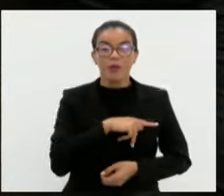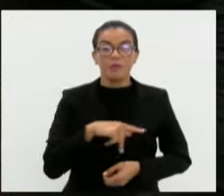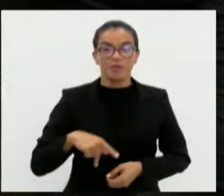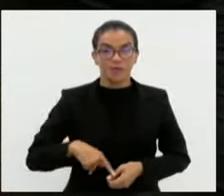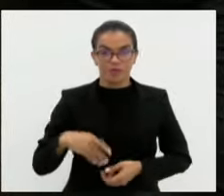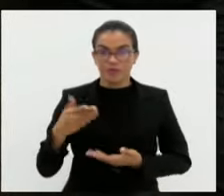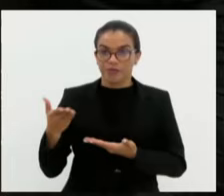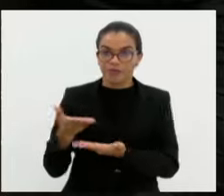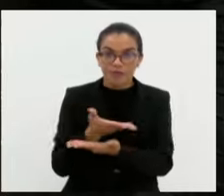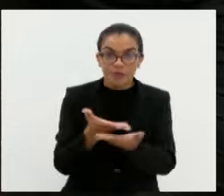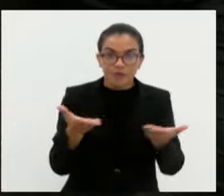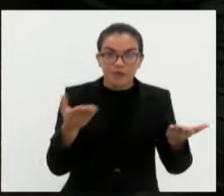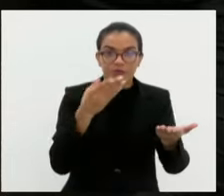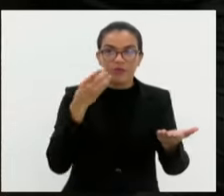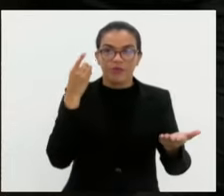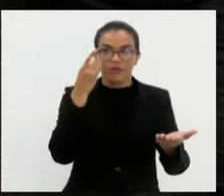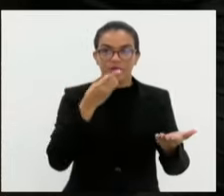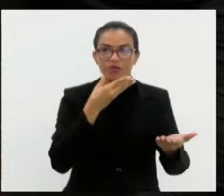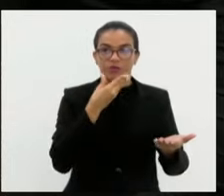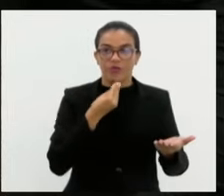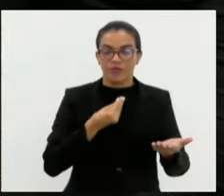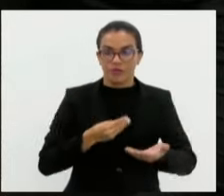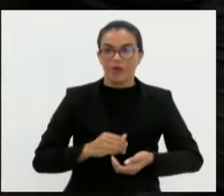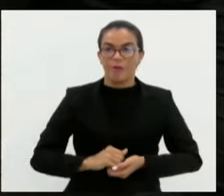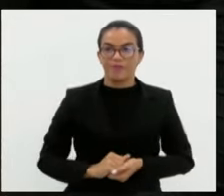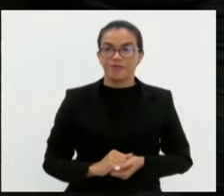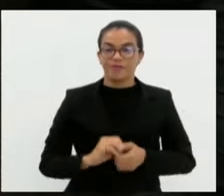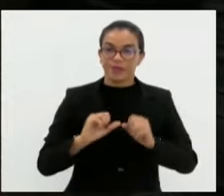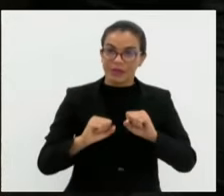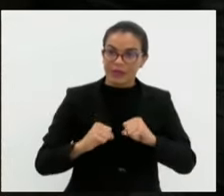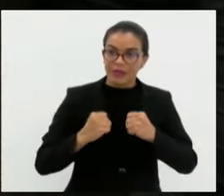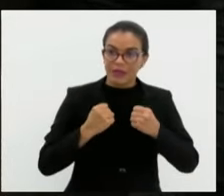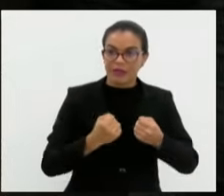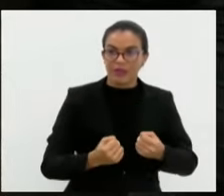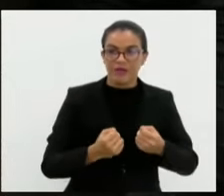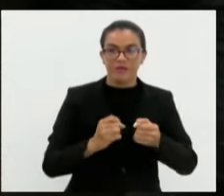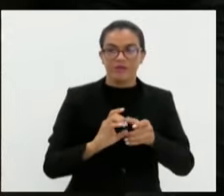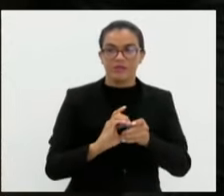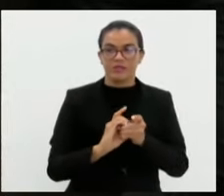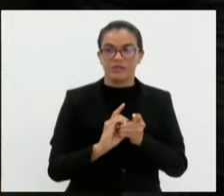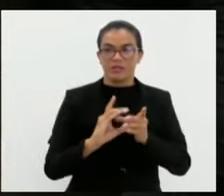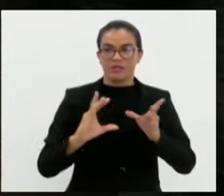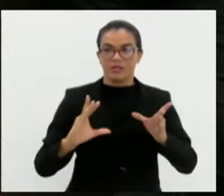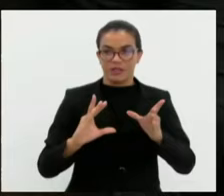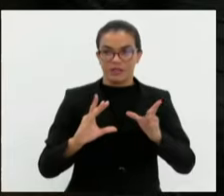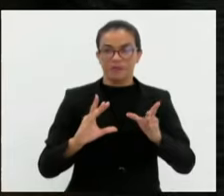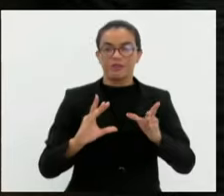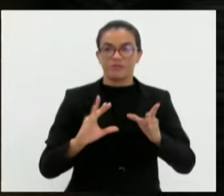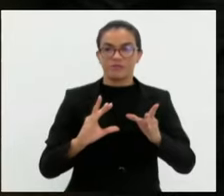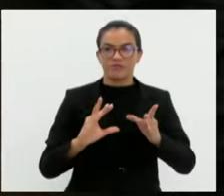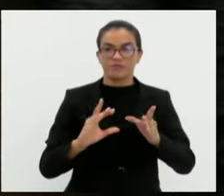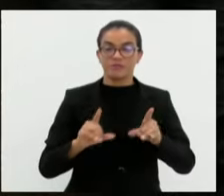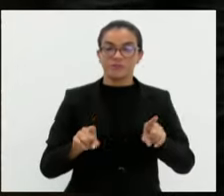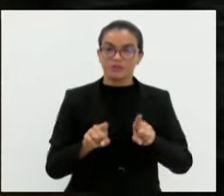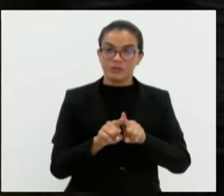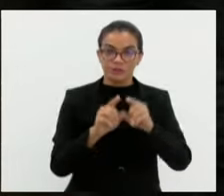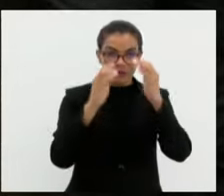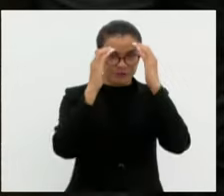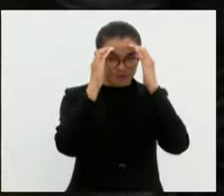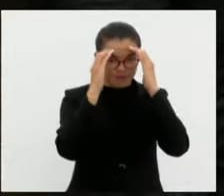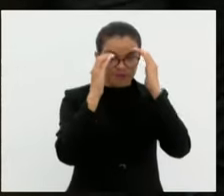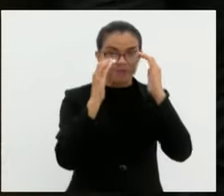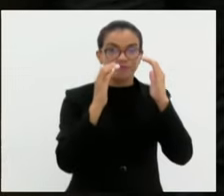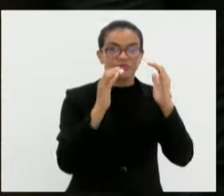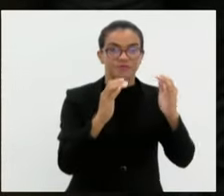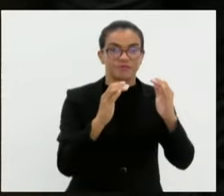senhores deputados, em defesa da democracia e pelo respeito